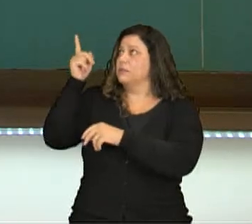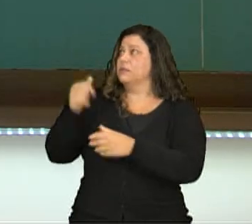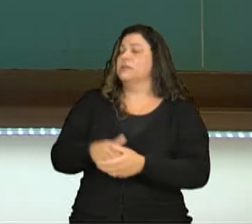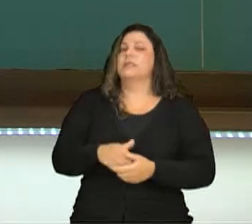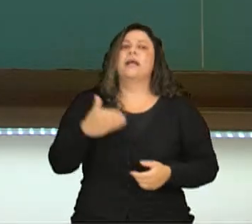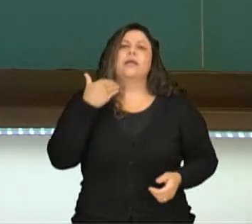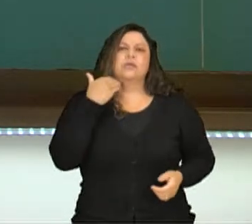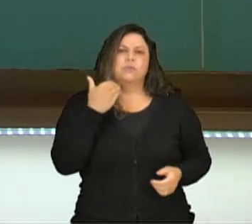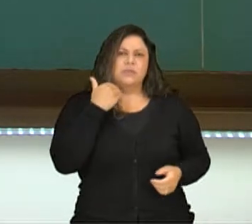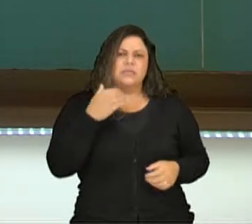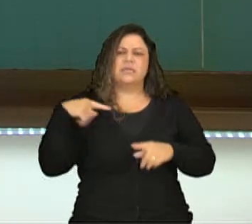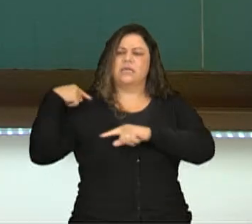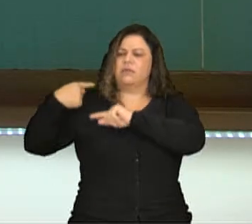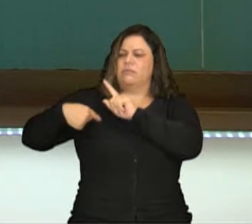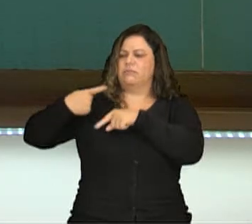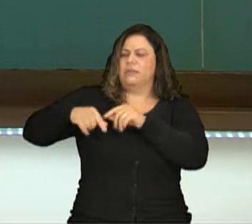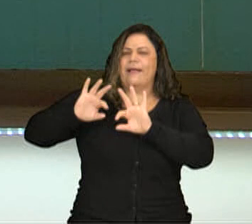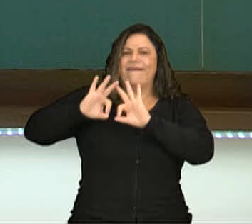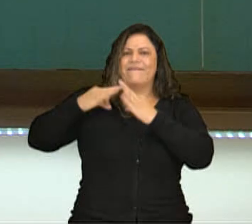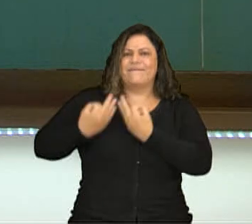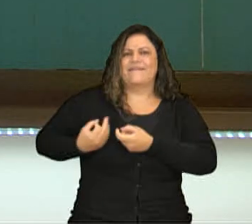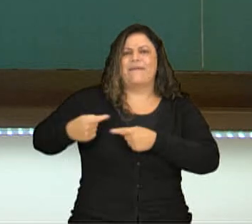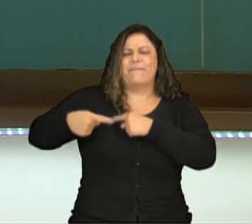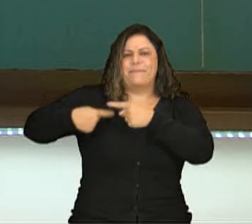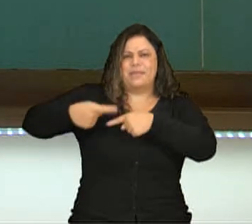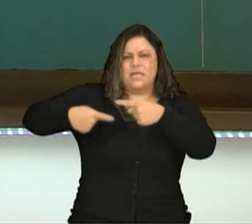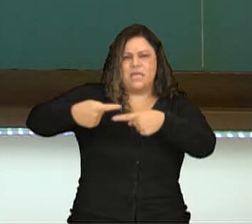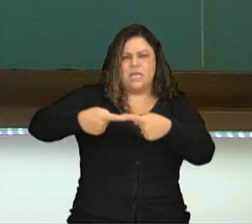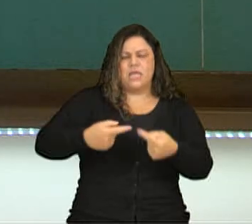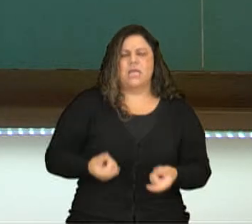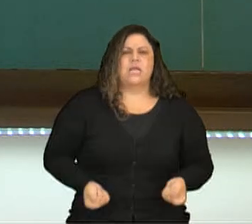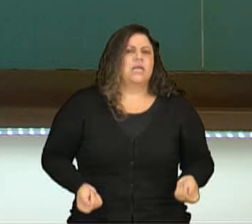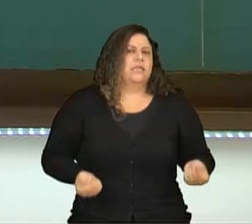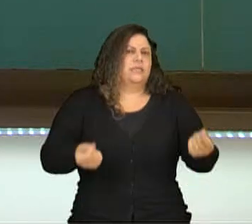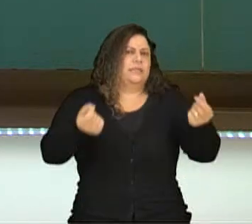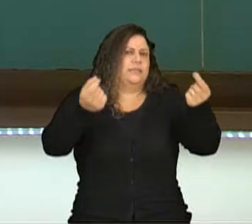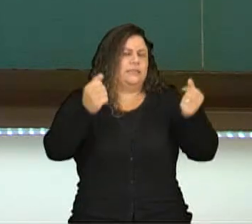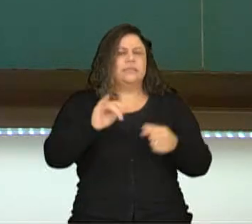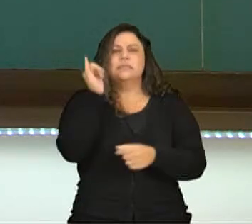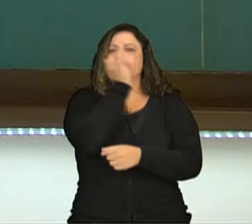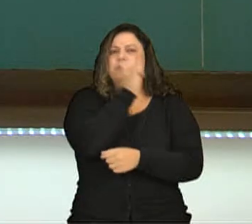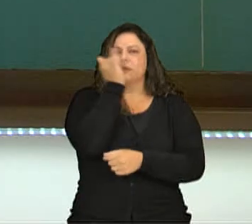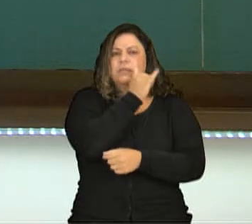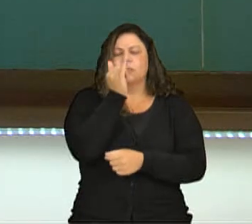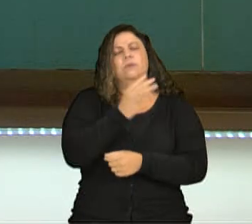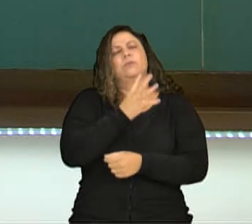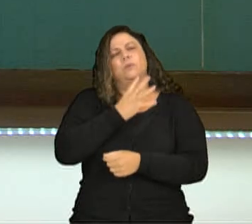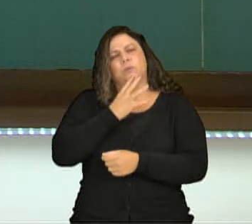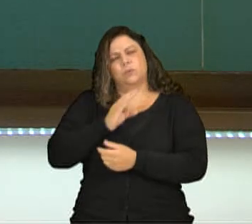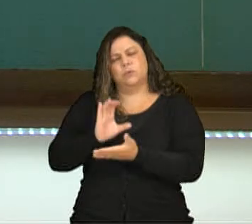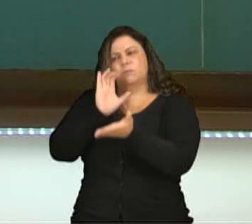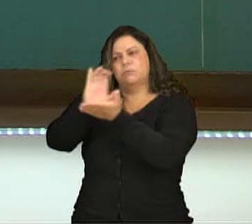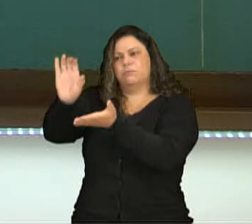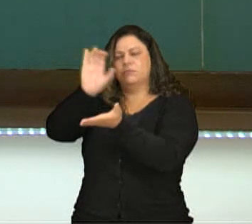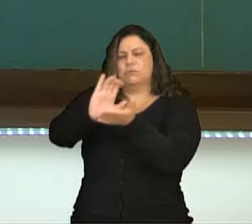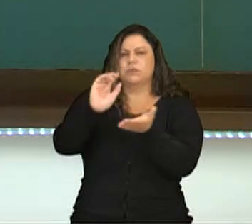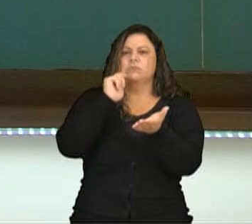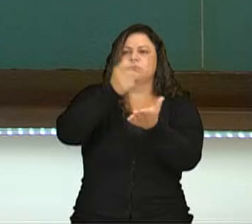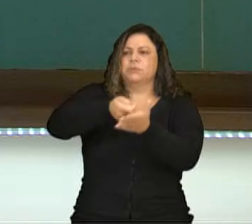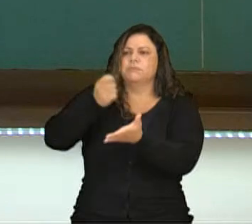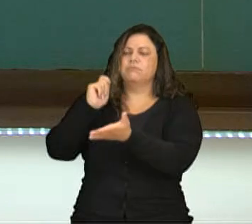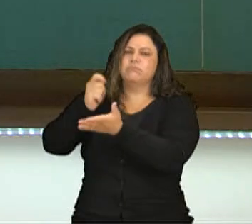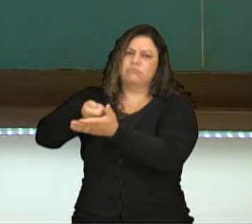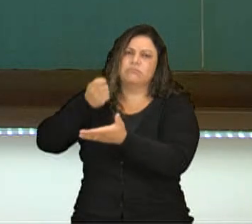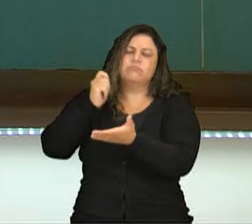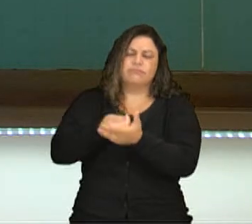banqueiros, riquíssima da Itália, que conhecida por financiar os artistas renascentistas daquele período,